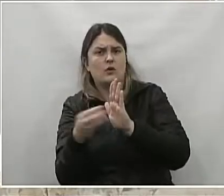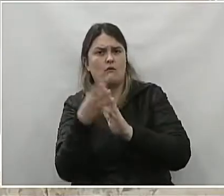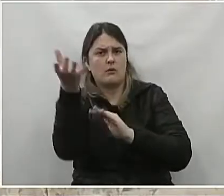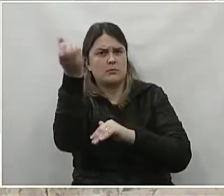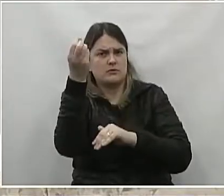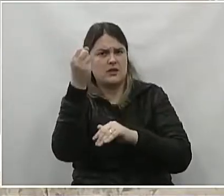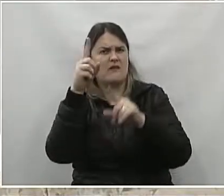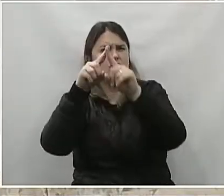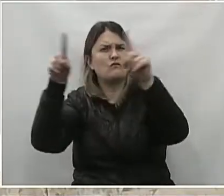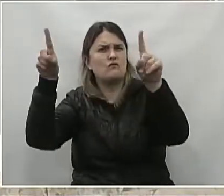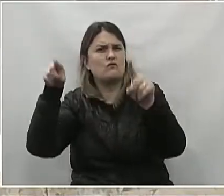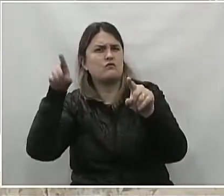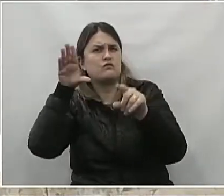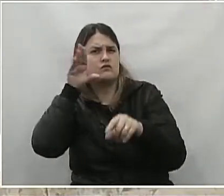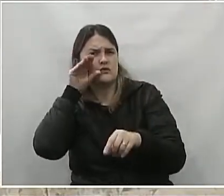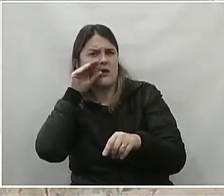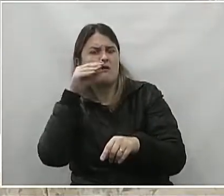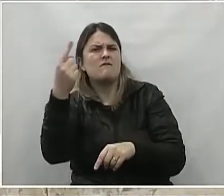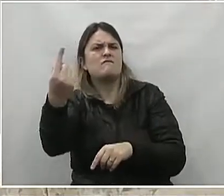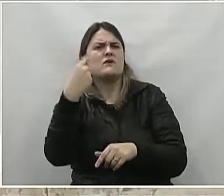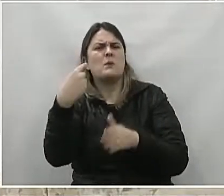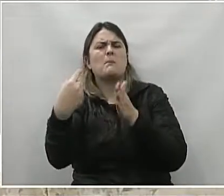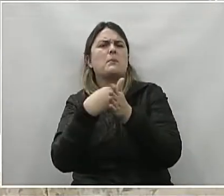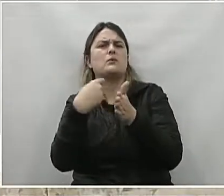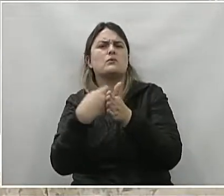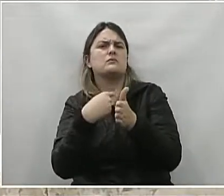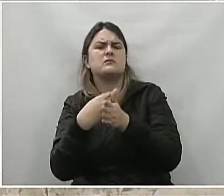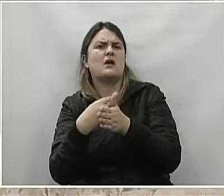muitos servidores municipais vieram questionar a